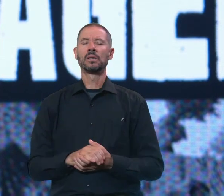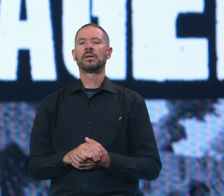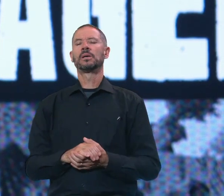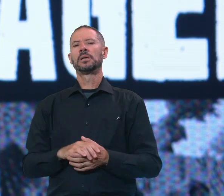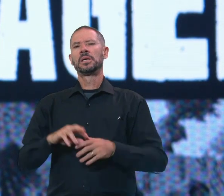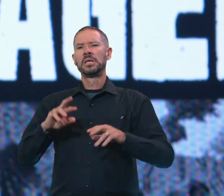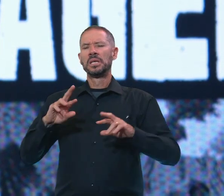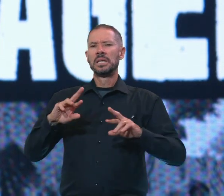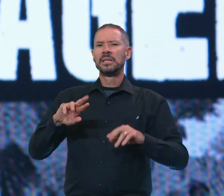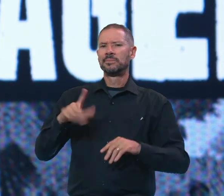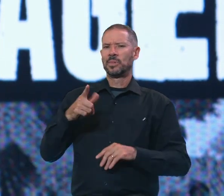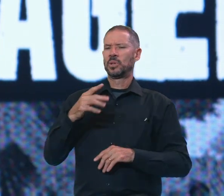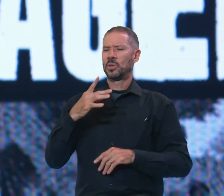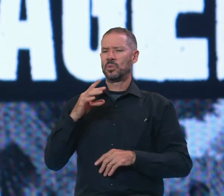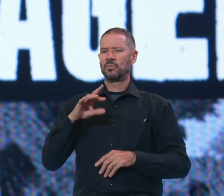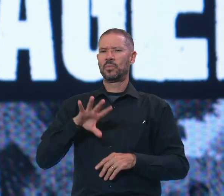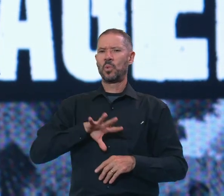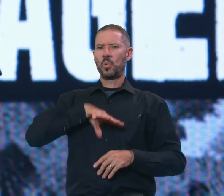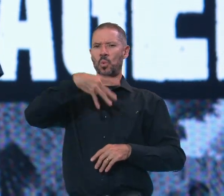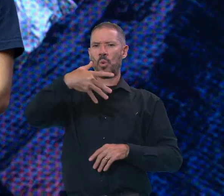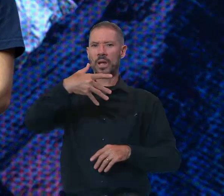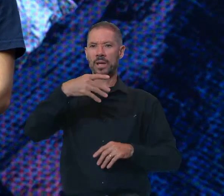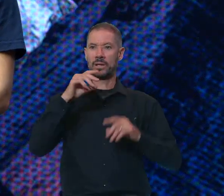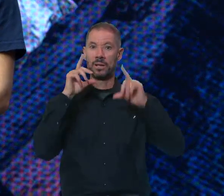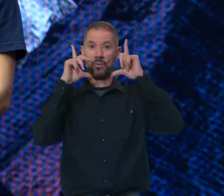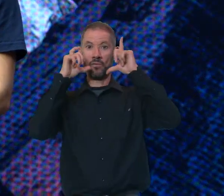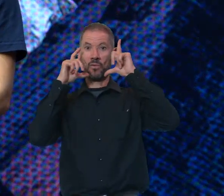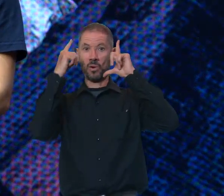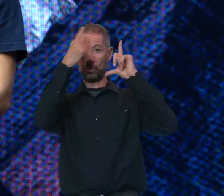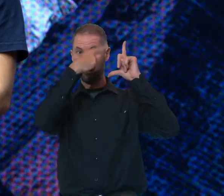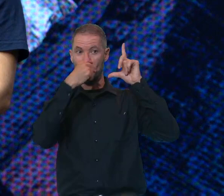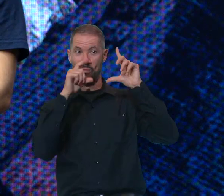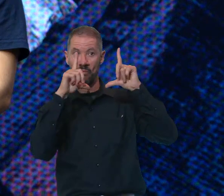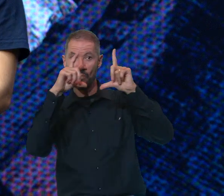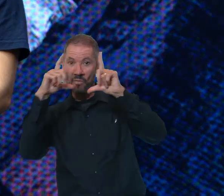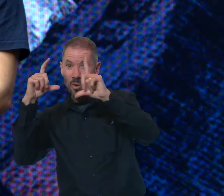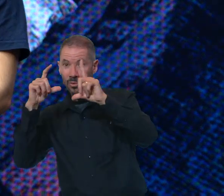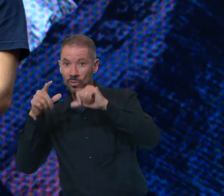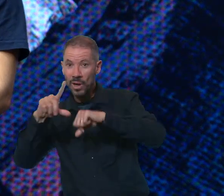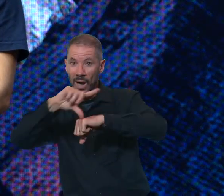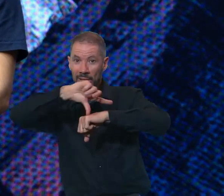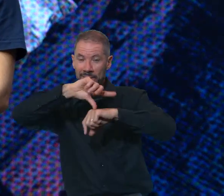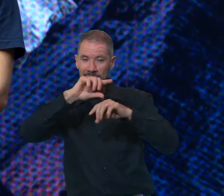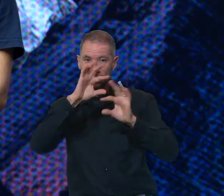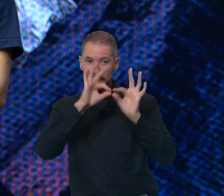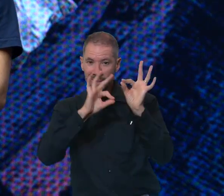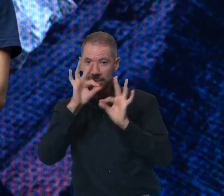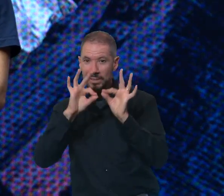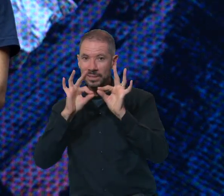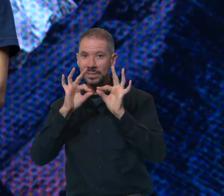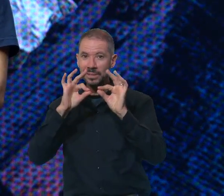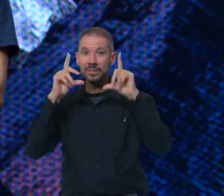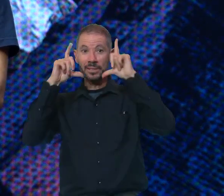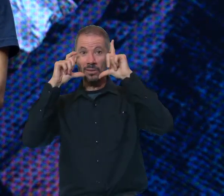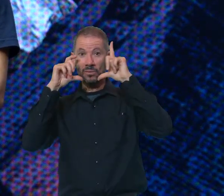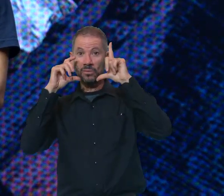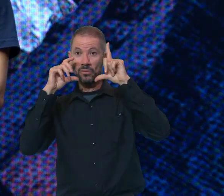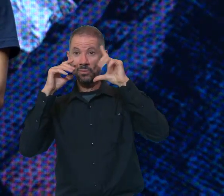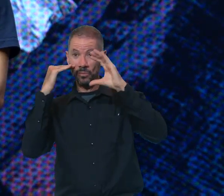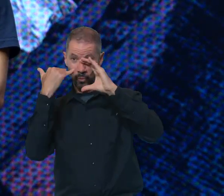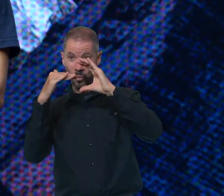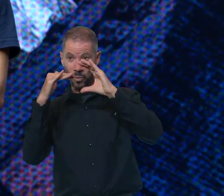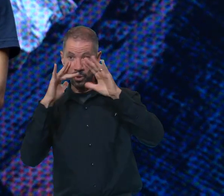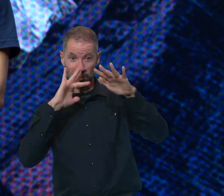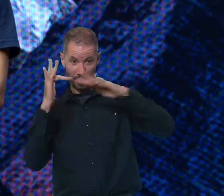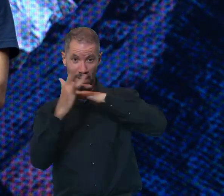Você não tem nem coragem de postar foto sem filtro. Posta aí, quero ver.